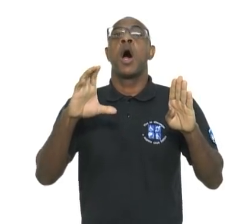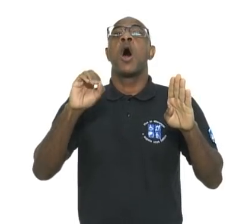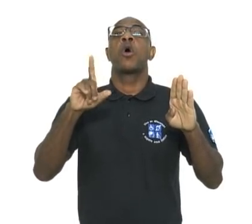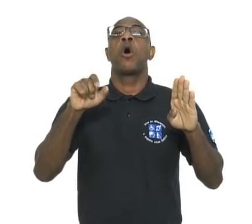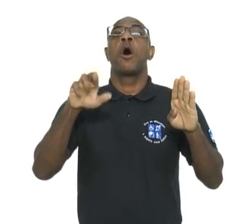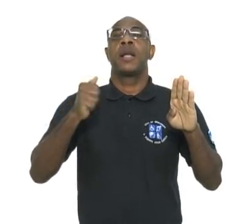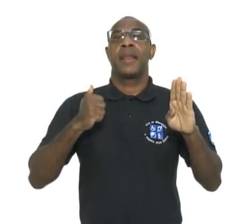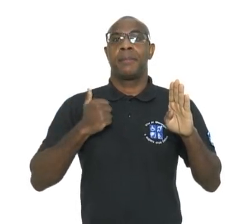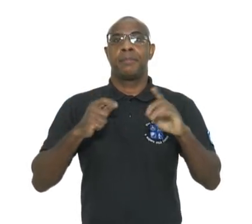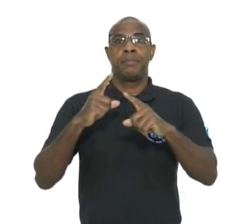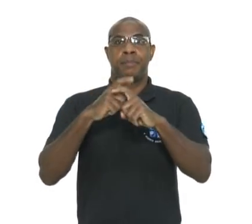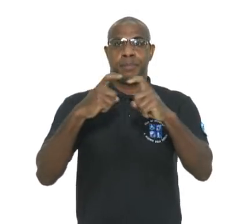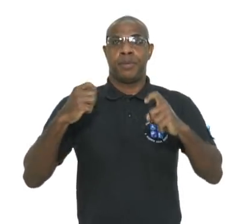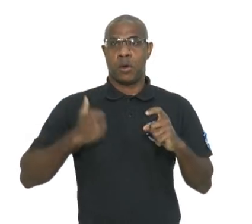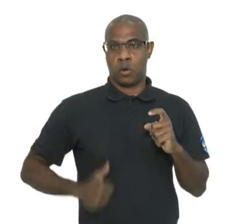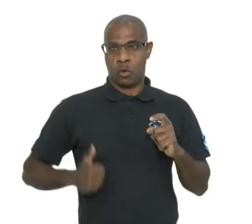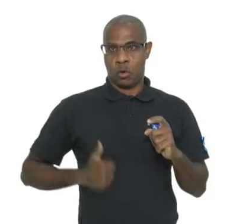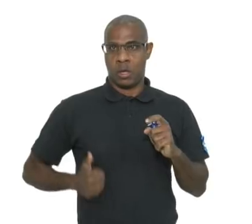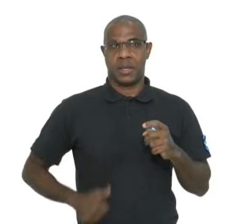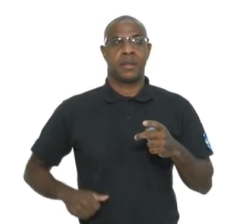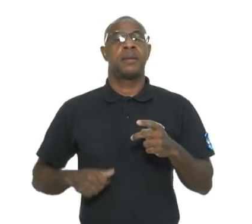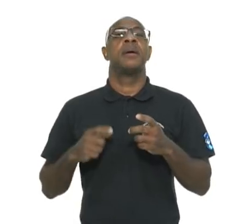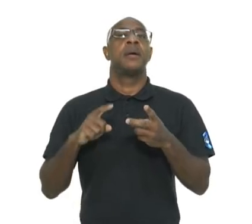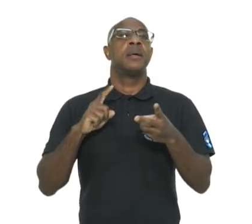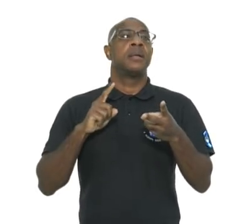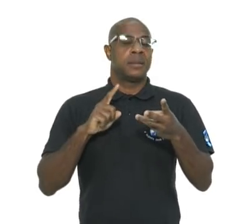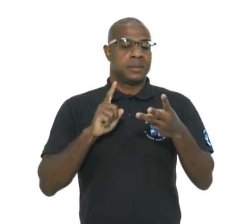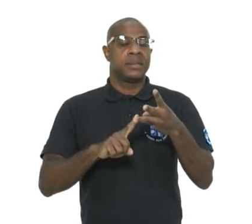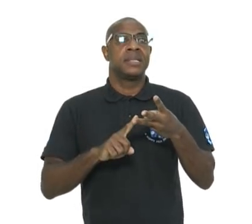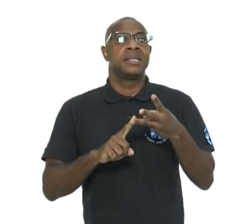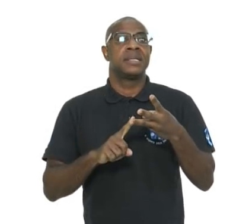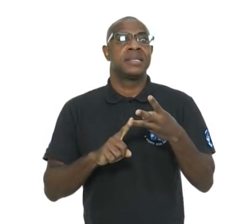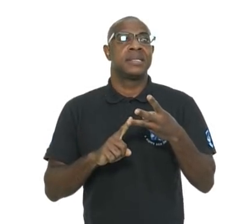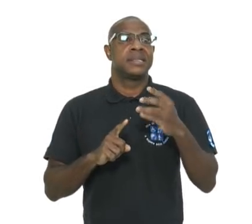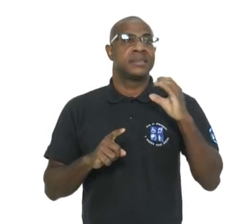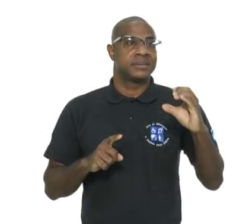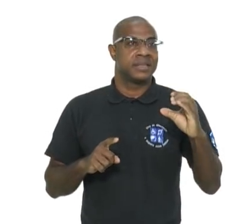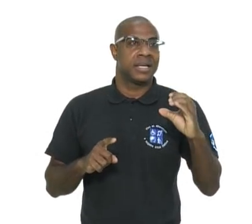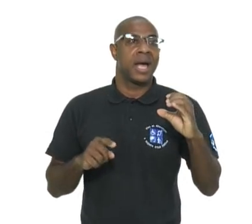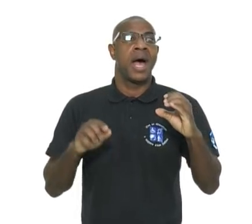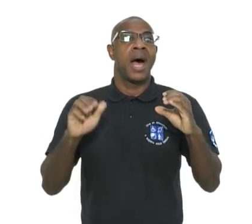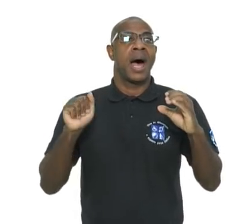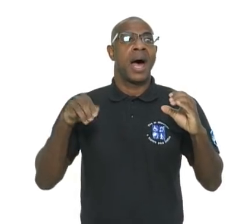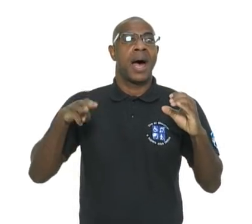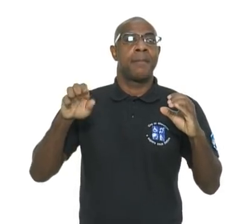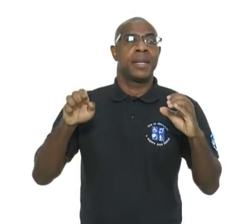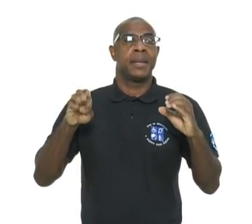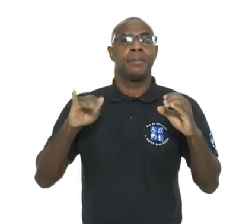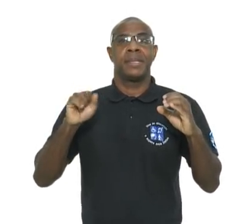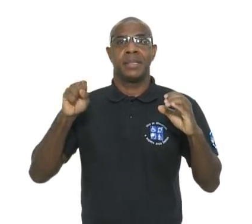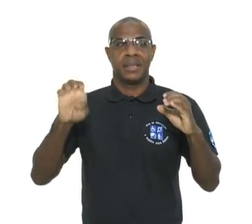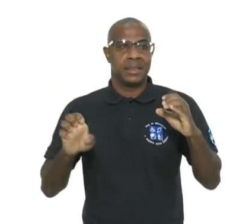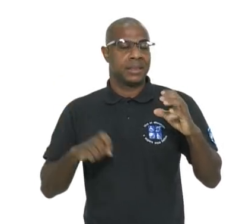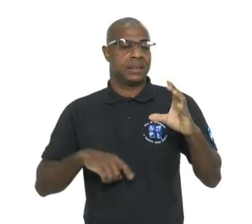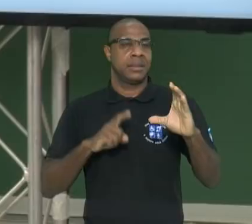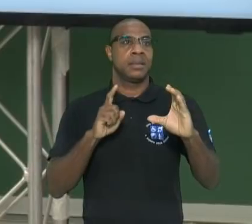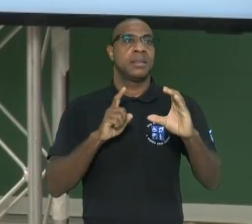leptospirose. E letra C, amebíase e giardíase. E letra